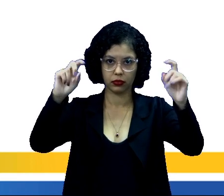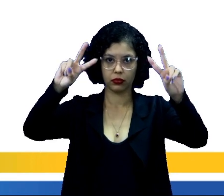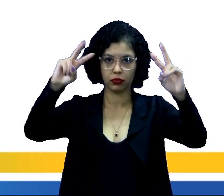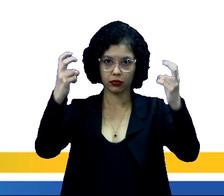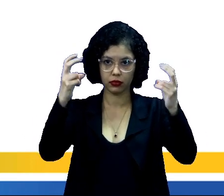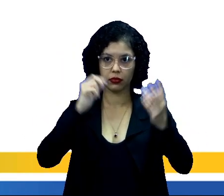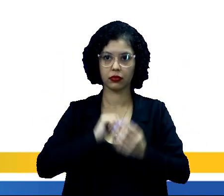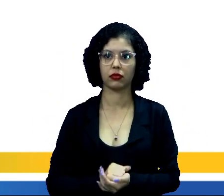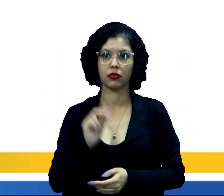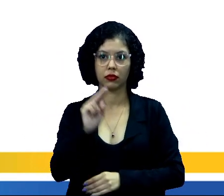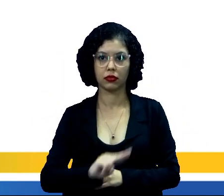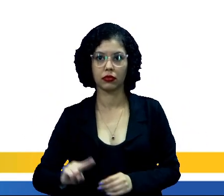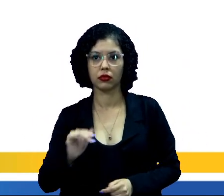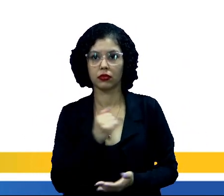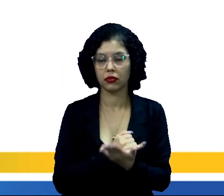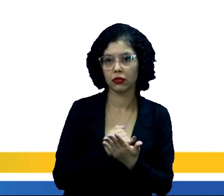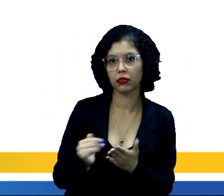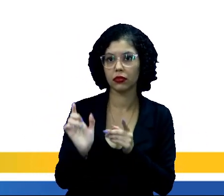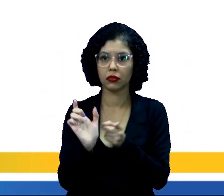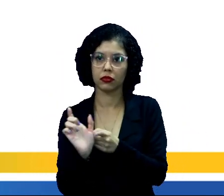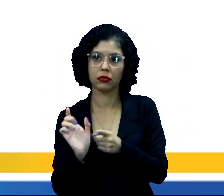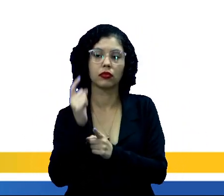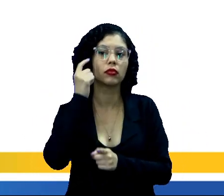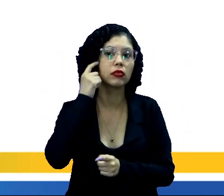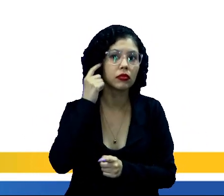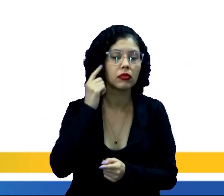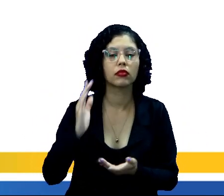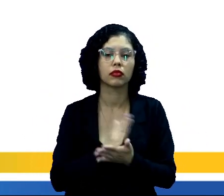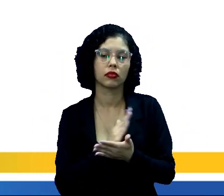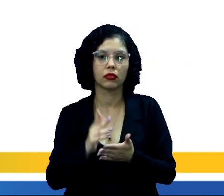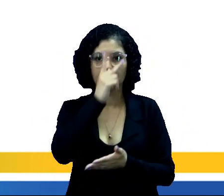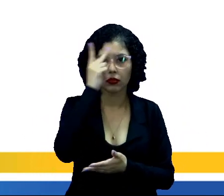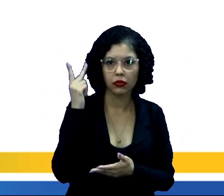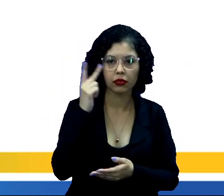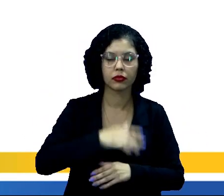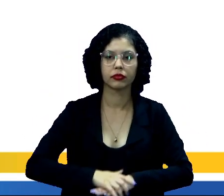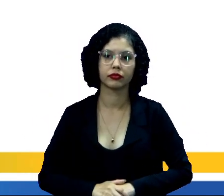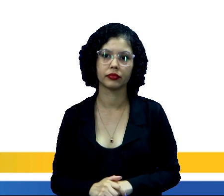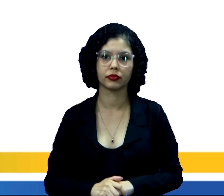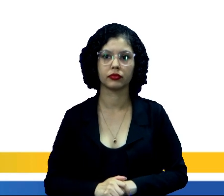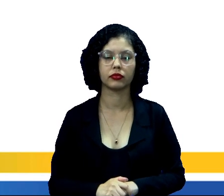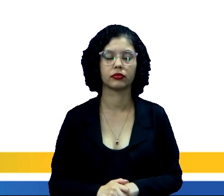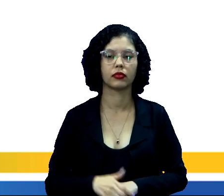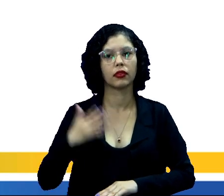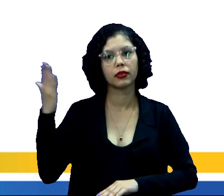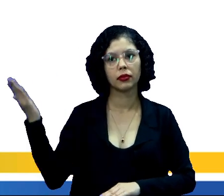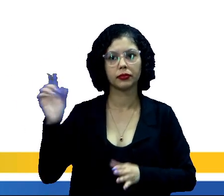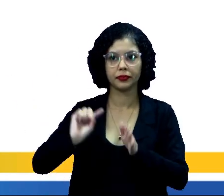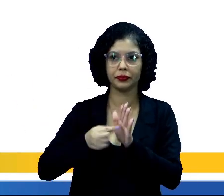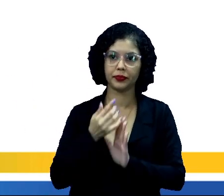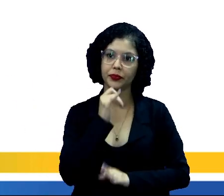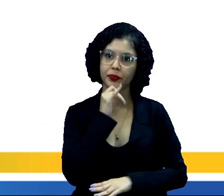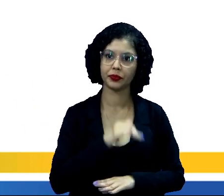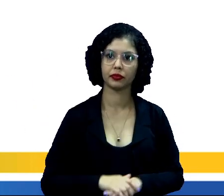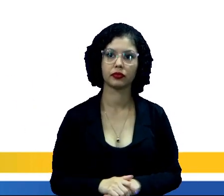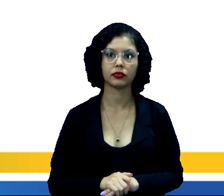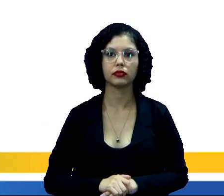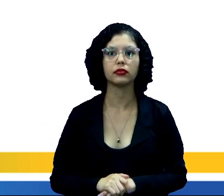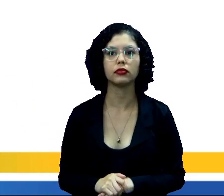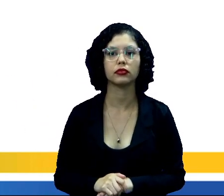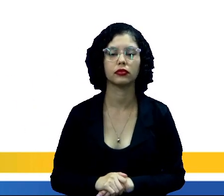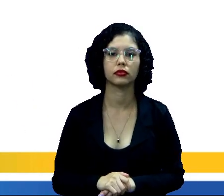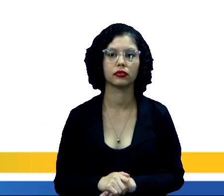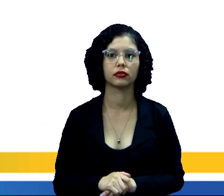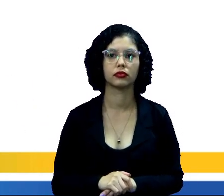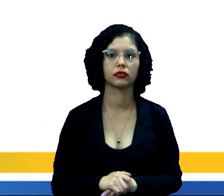são utilizadas para introduzir as palavras ou pensamentos de uma pessoa. Nós temos ali o primeiro exemplo. Come